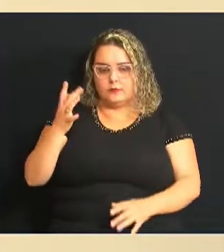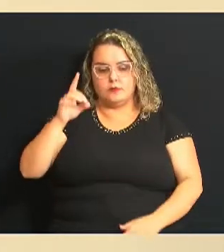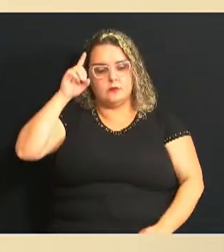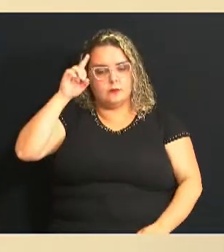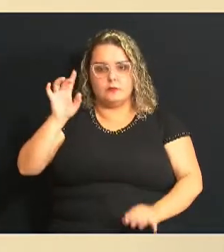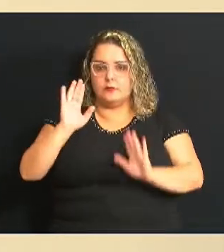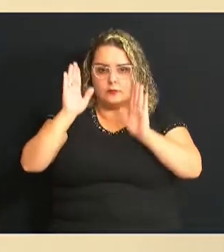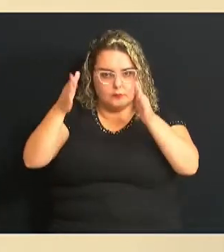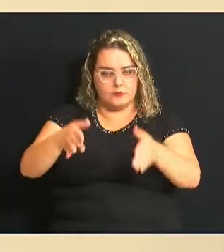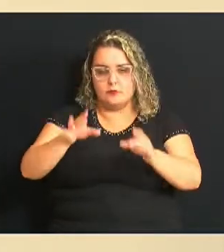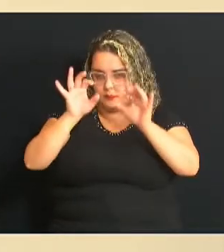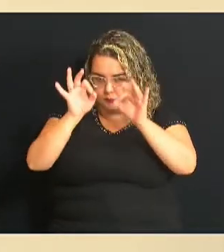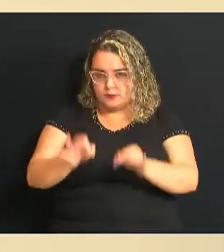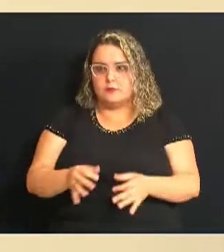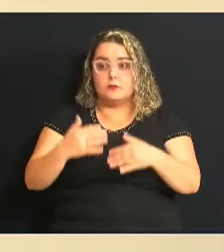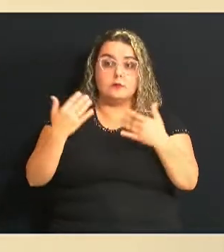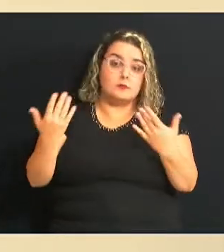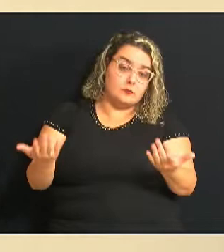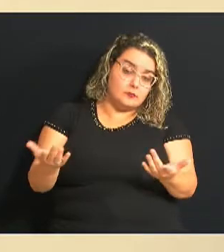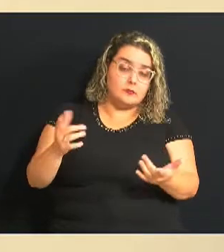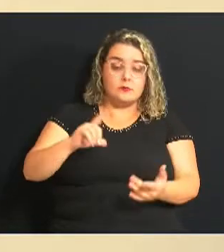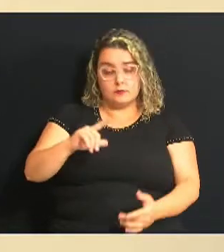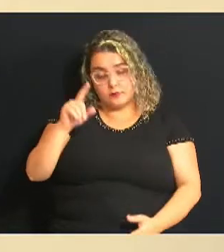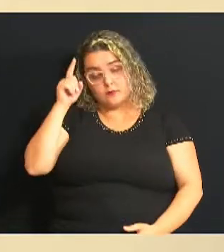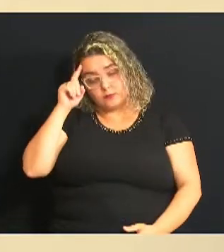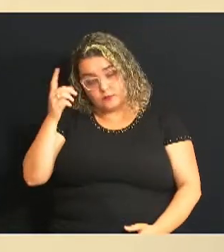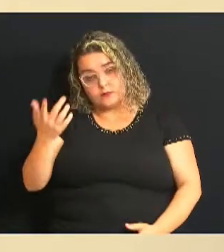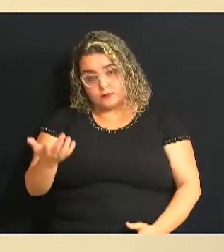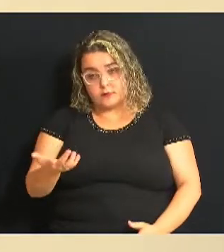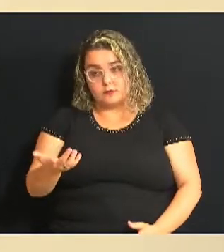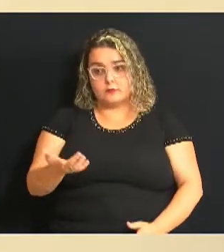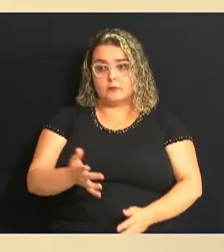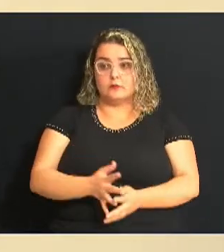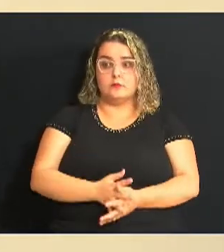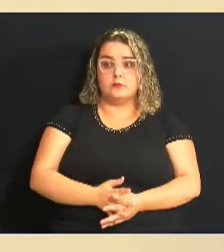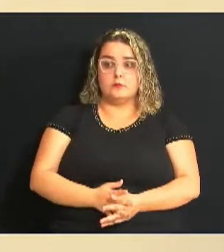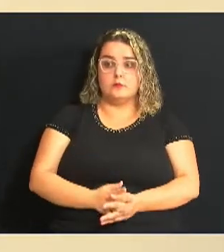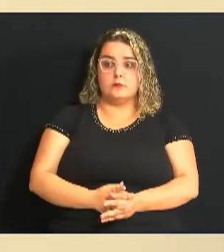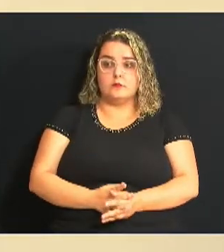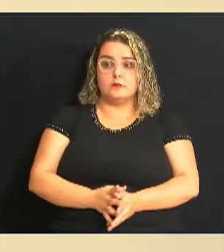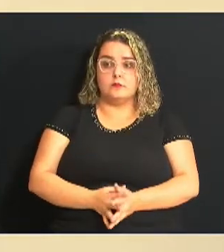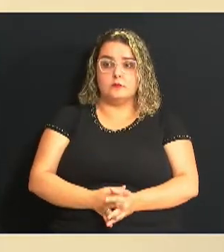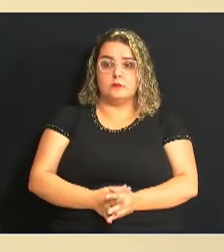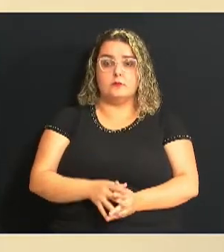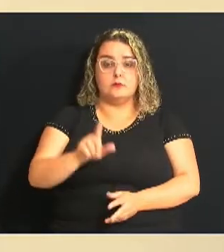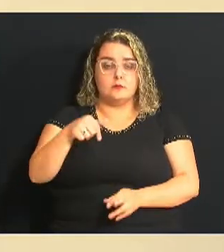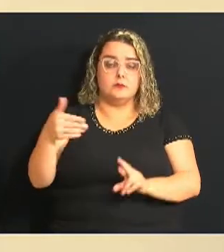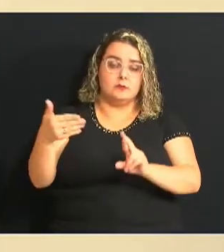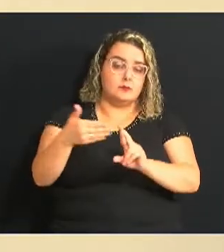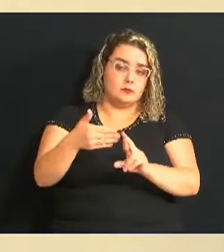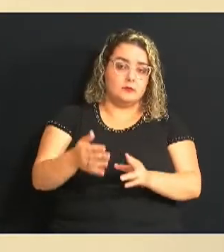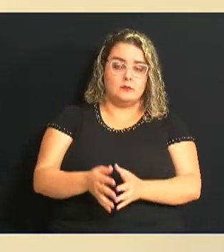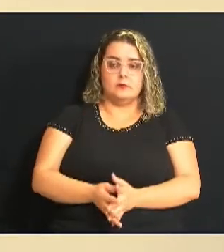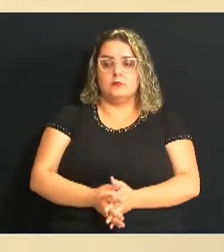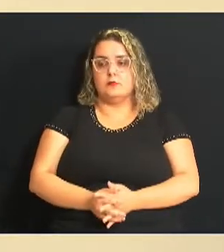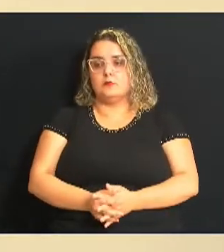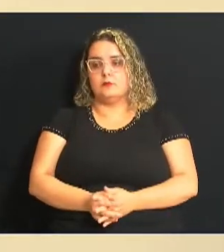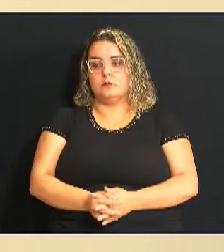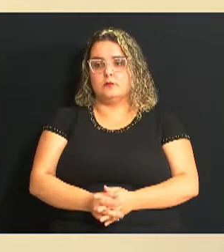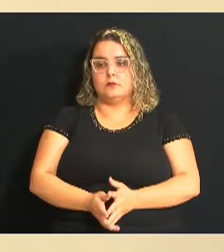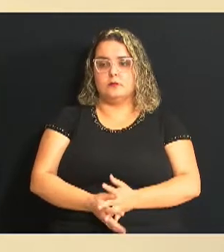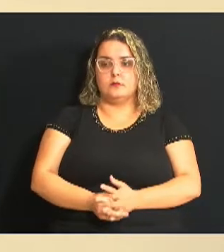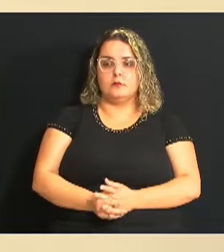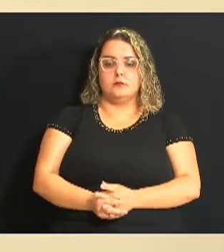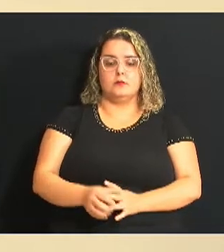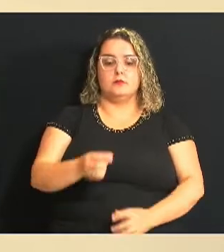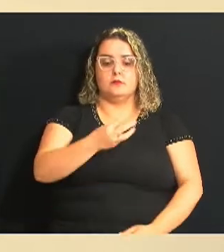específica, mas existem datas que tornam-se referenciais. 31 de